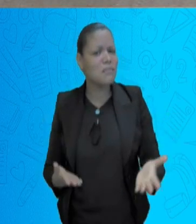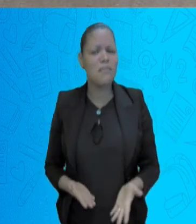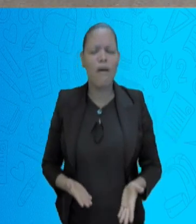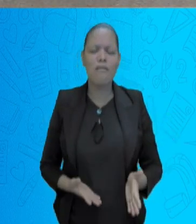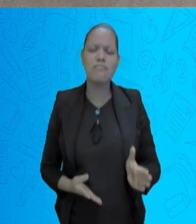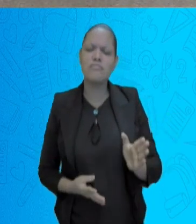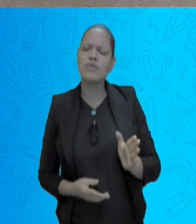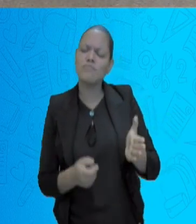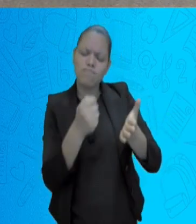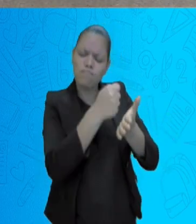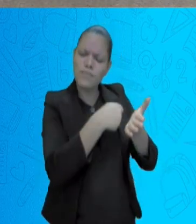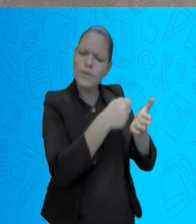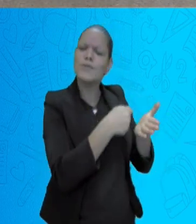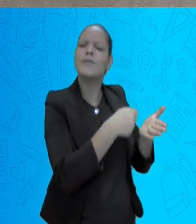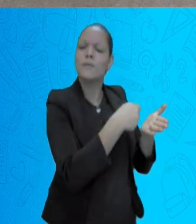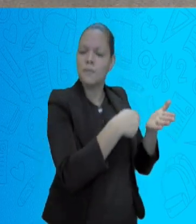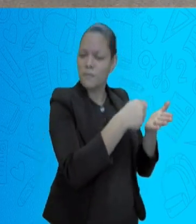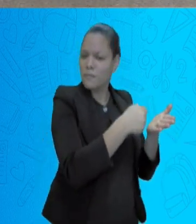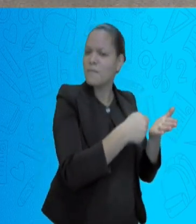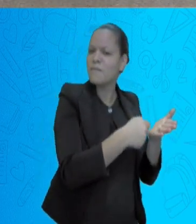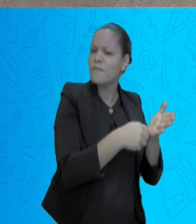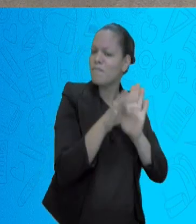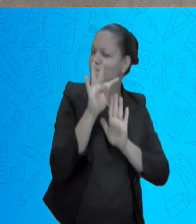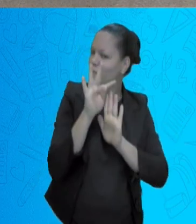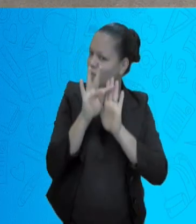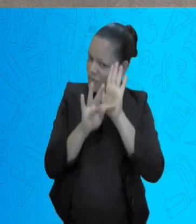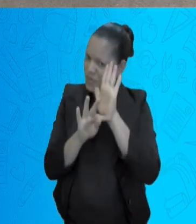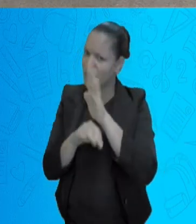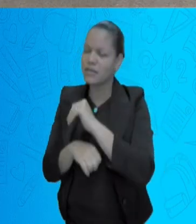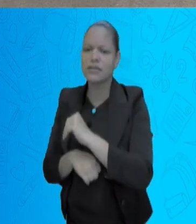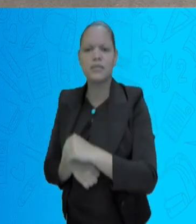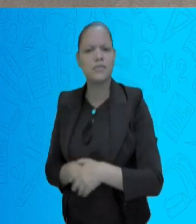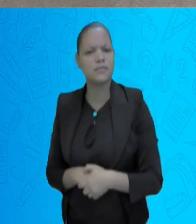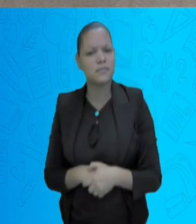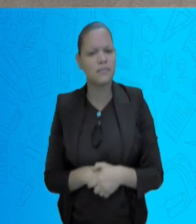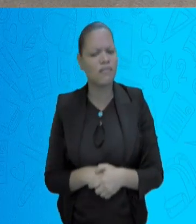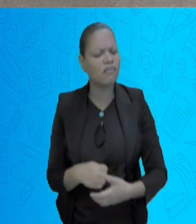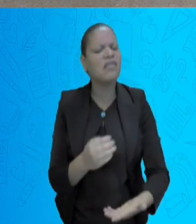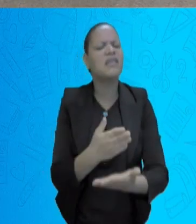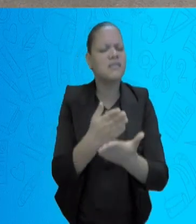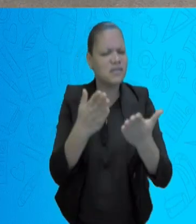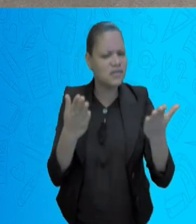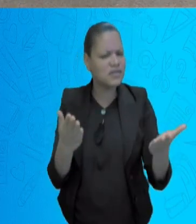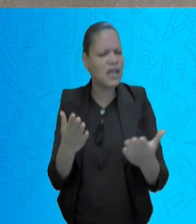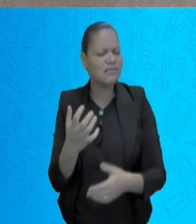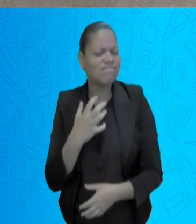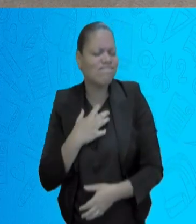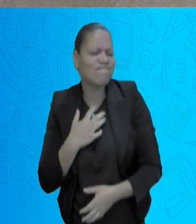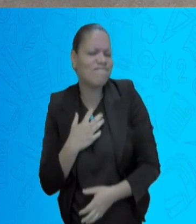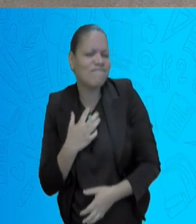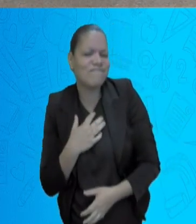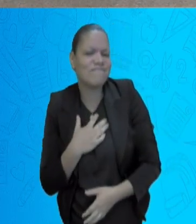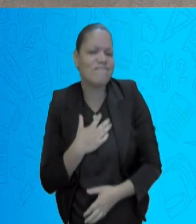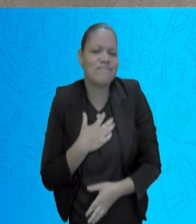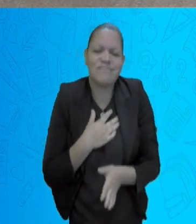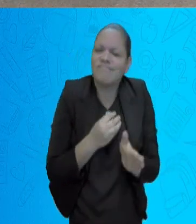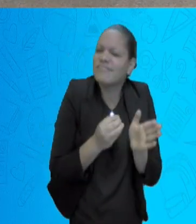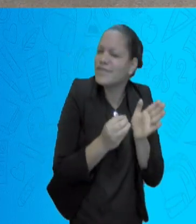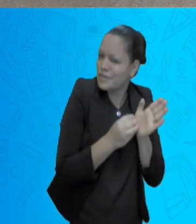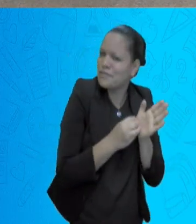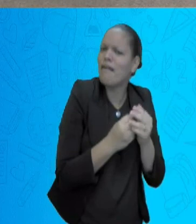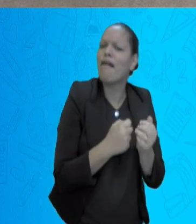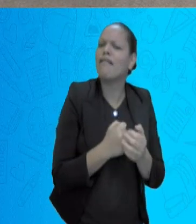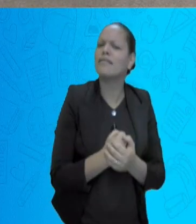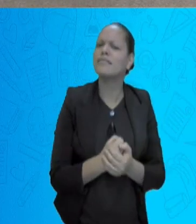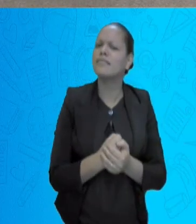isso tudo. E aí, com essa situação toda, eu ainda sinto falta da escola? Eu quero voltar a